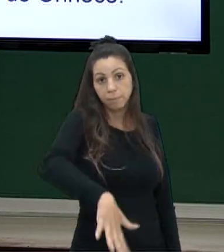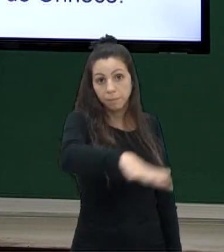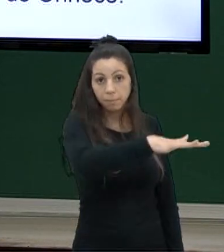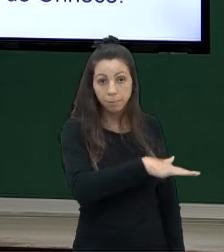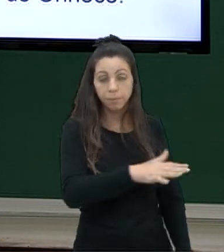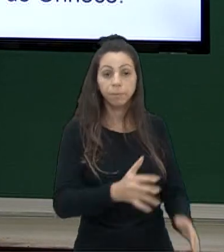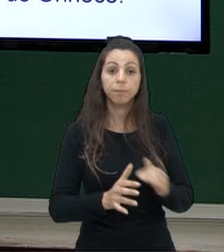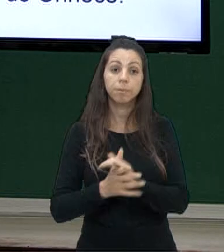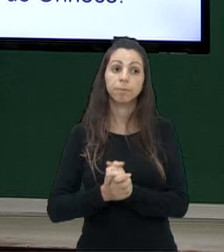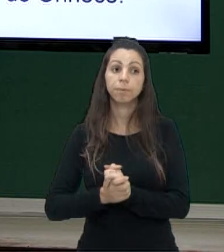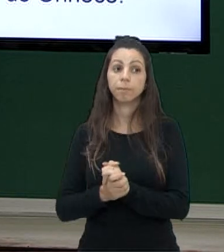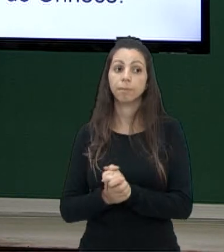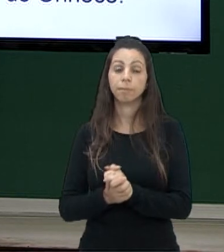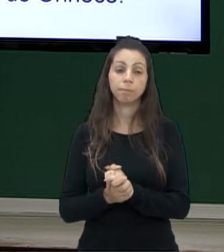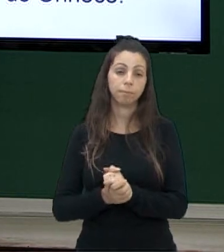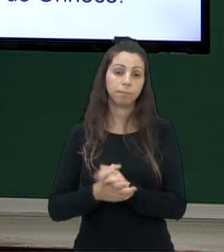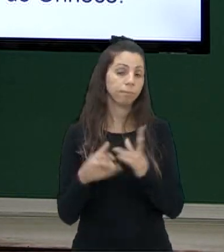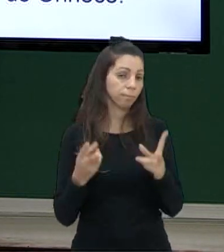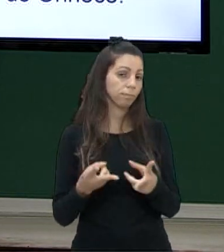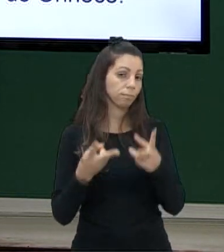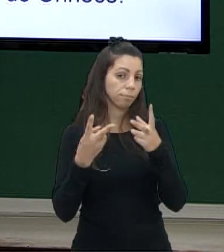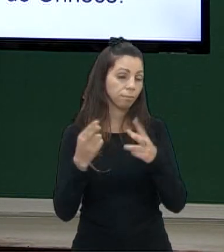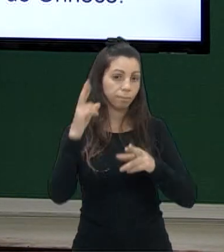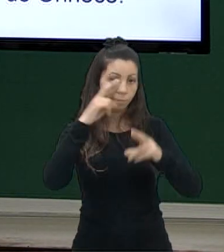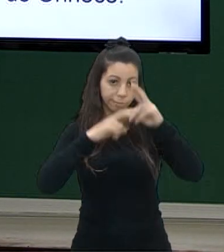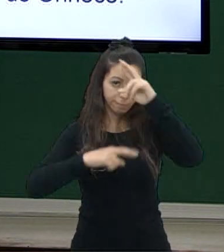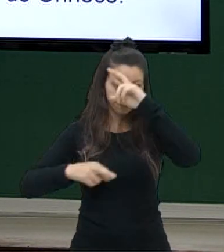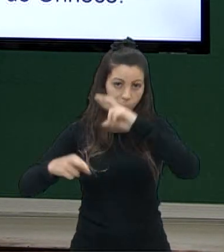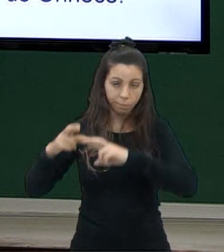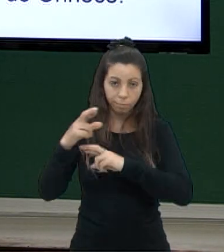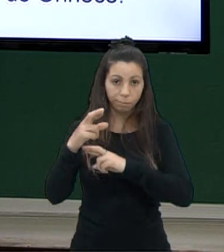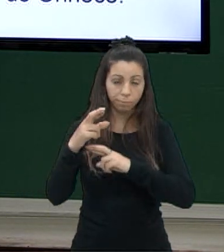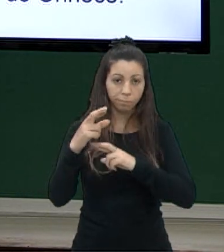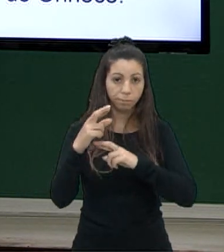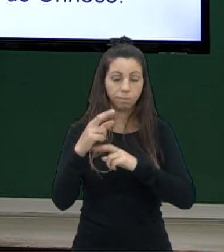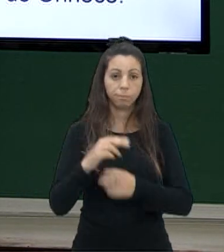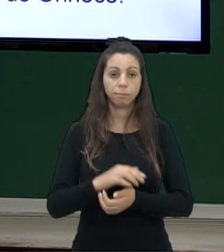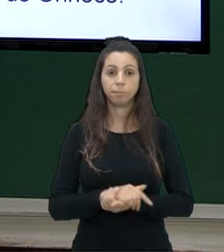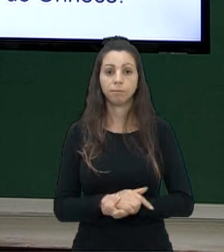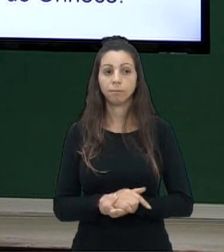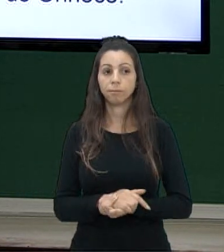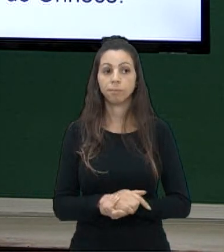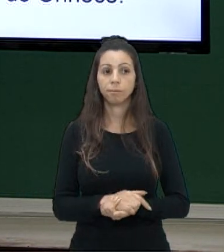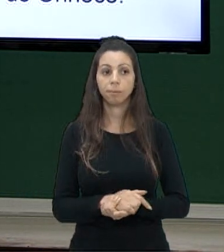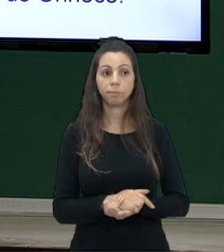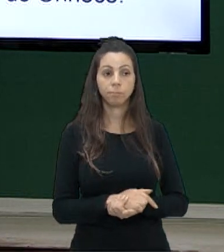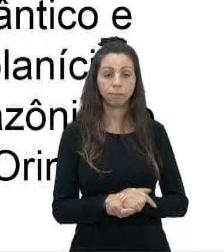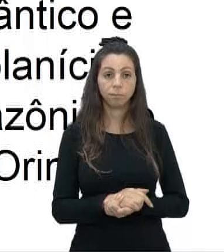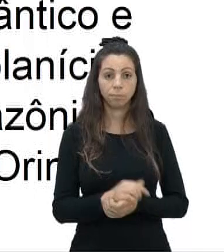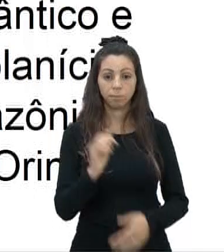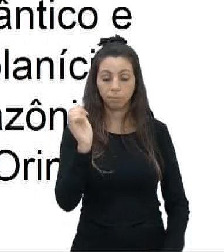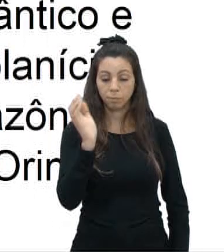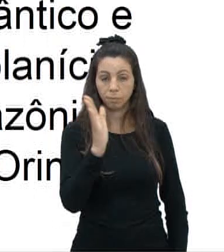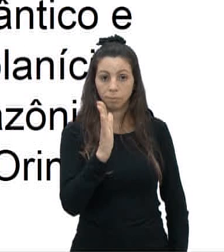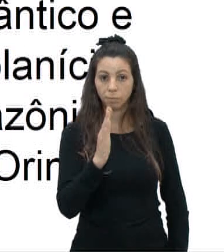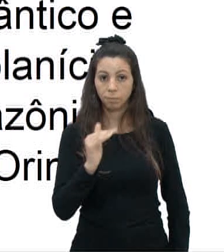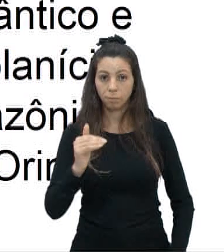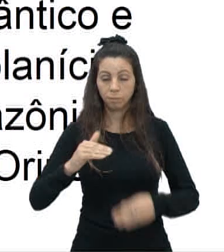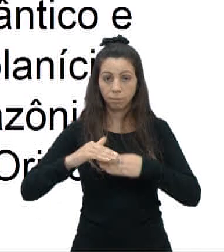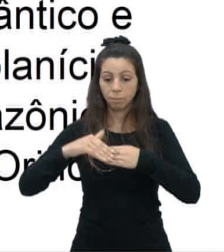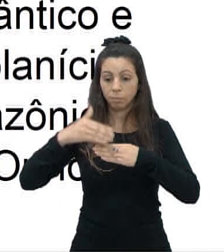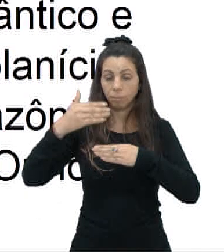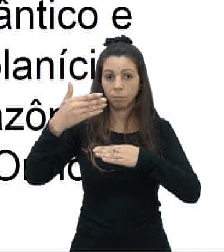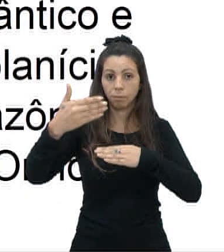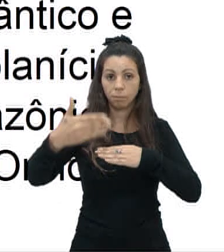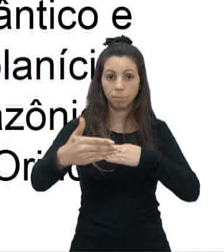brasileiro. Conforme você pode ver aqui no mapa. Observa com atenção aqui no mapa, ó. Nós temos aqui o Brasil, a divisa com